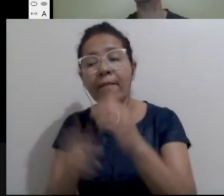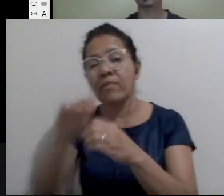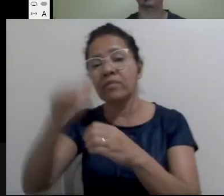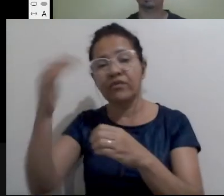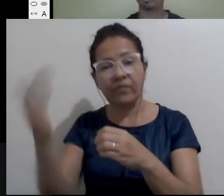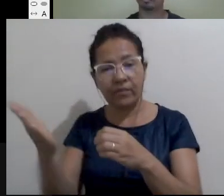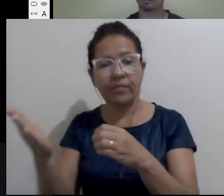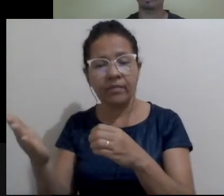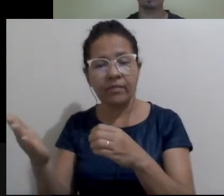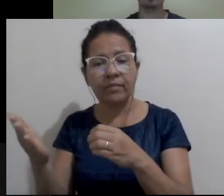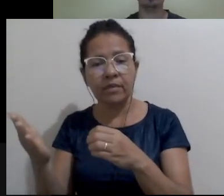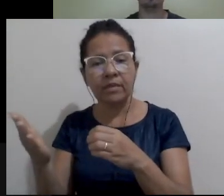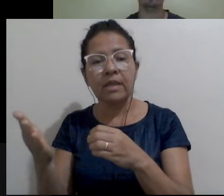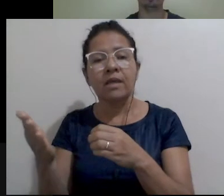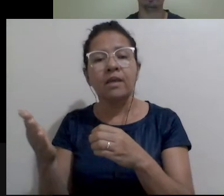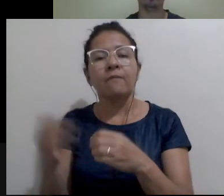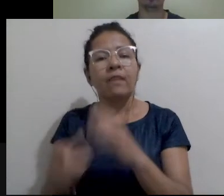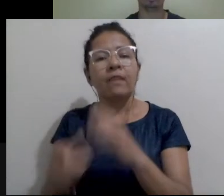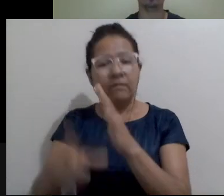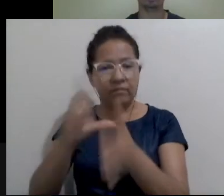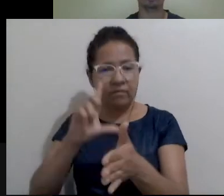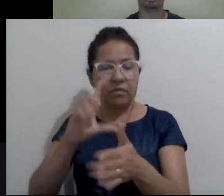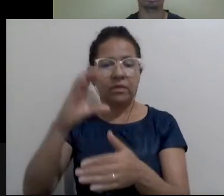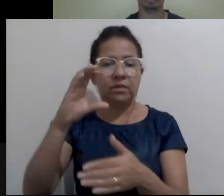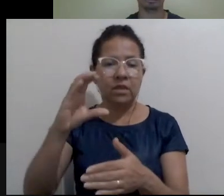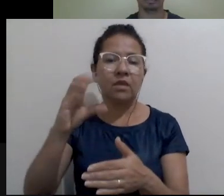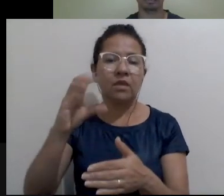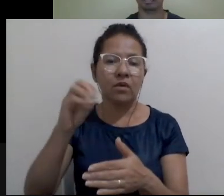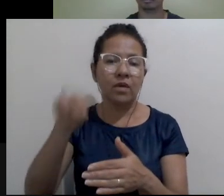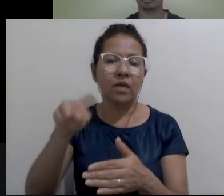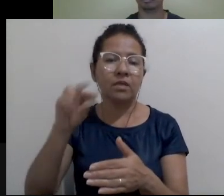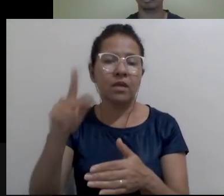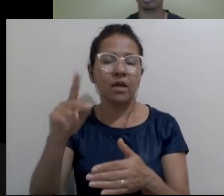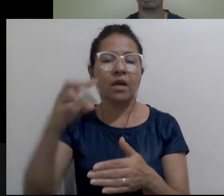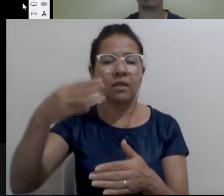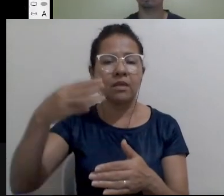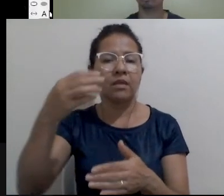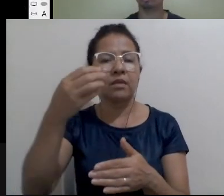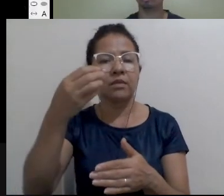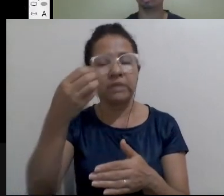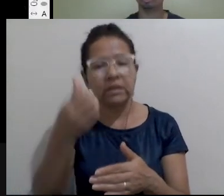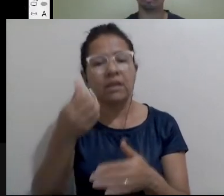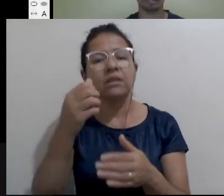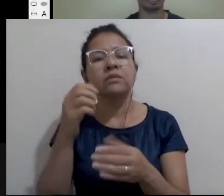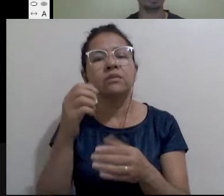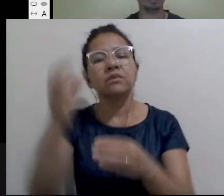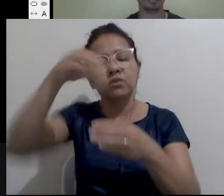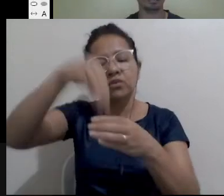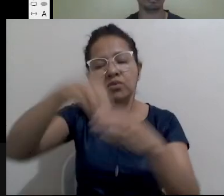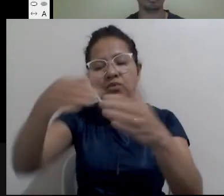mais externos, tá bem? E os de, voltando lá no CONH36, os de